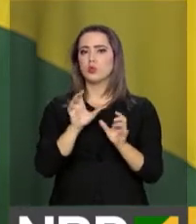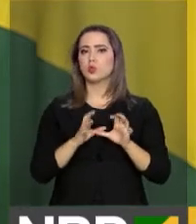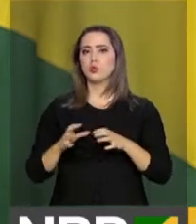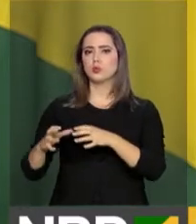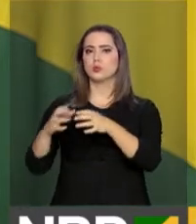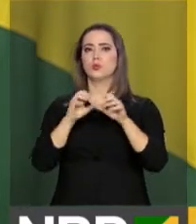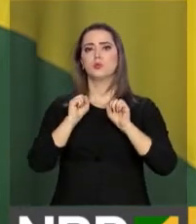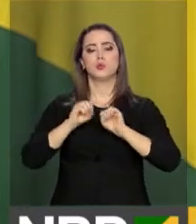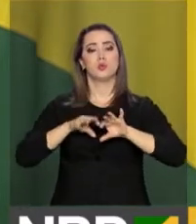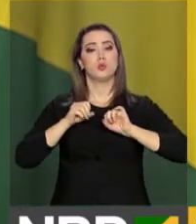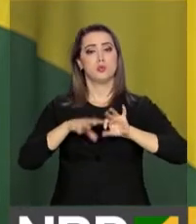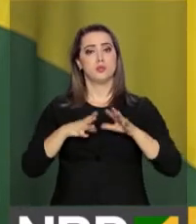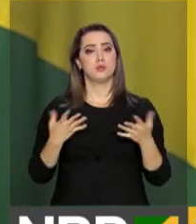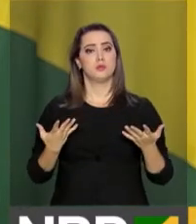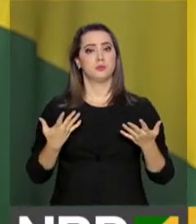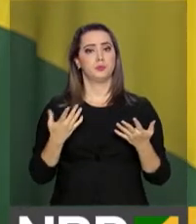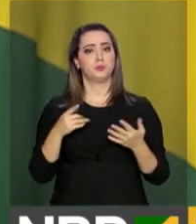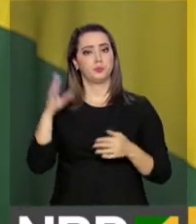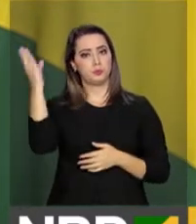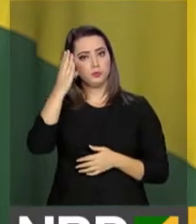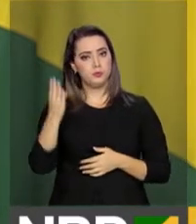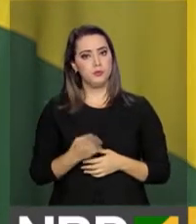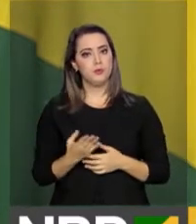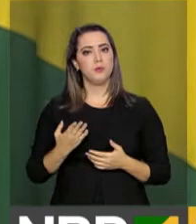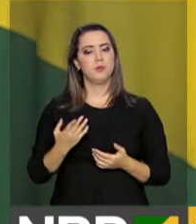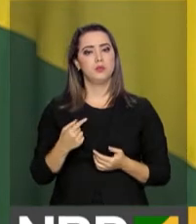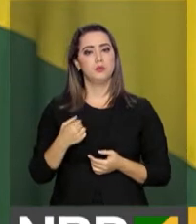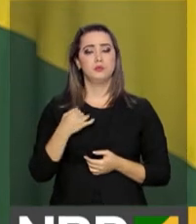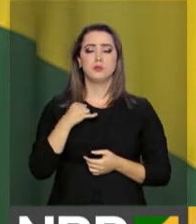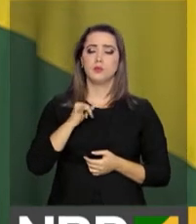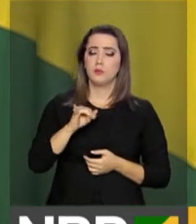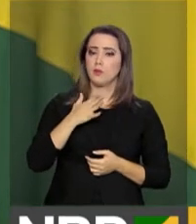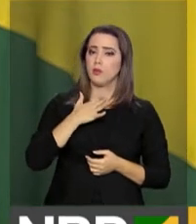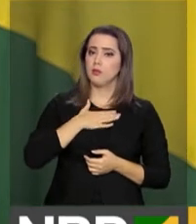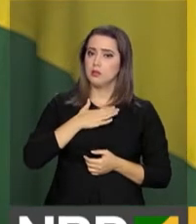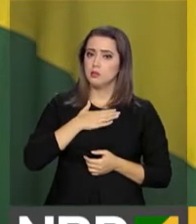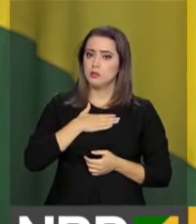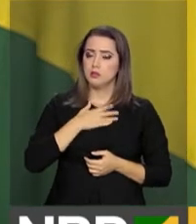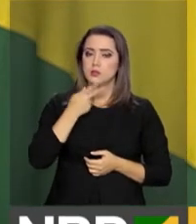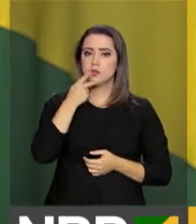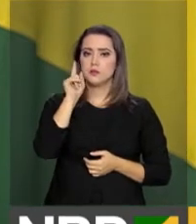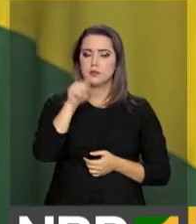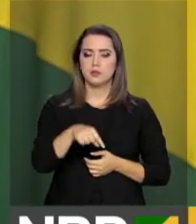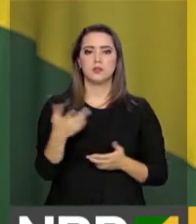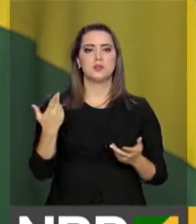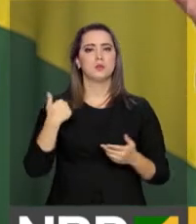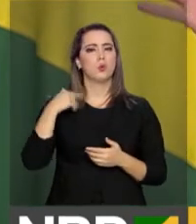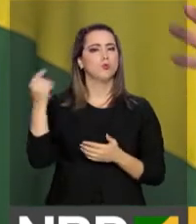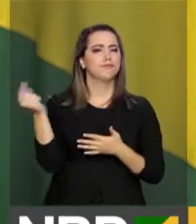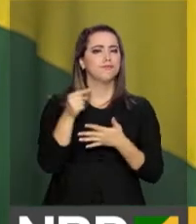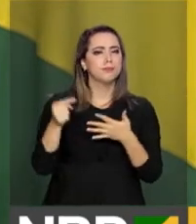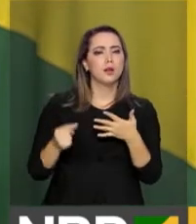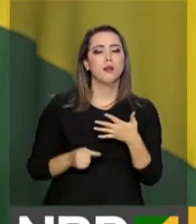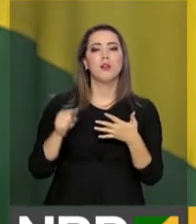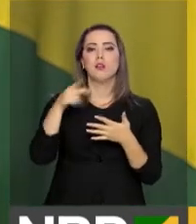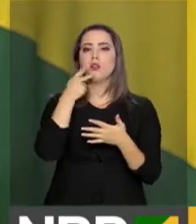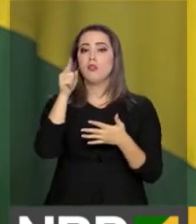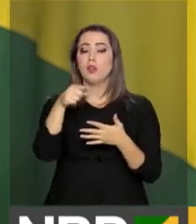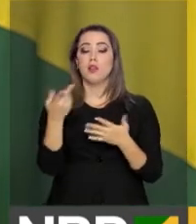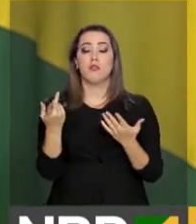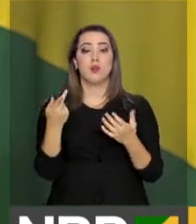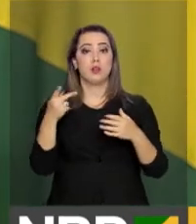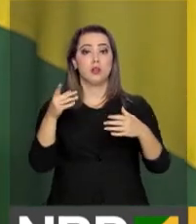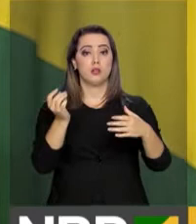área educacional brasileira se eu quisesse mencionar mas algumas eu diria essa questão do pré-sal